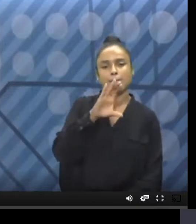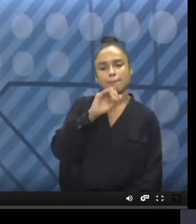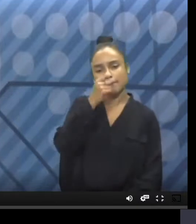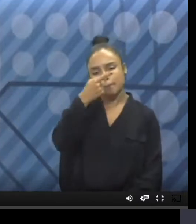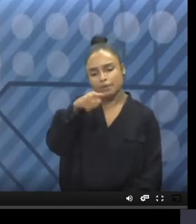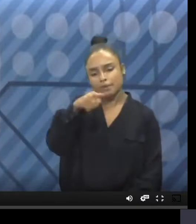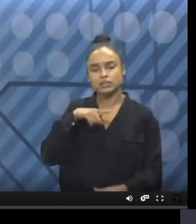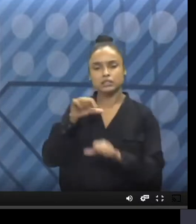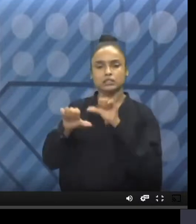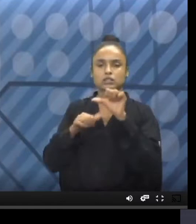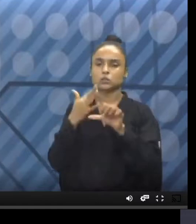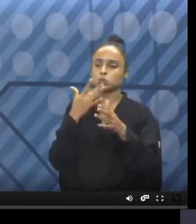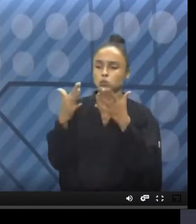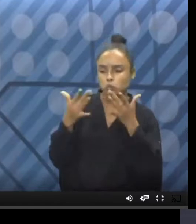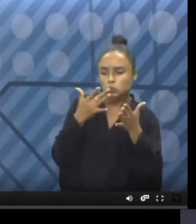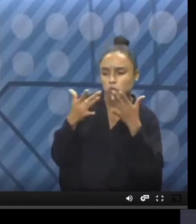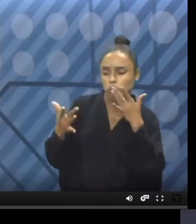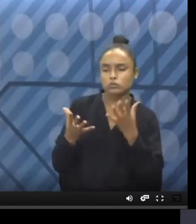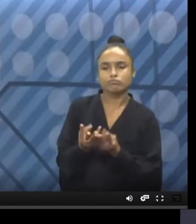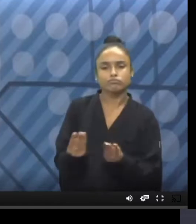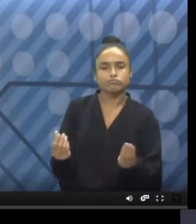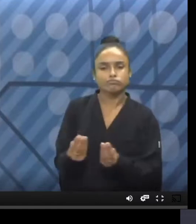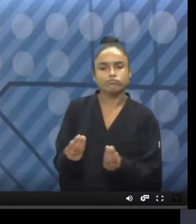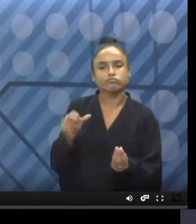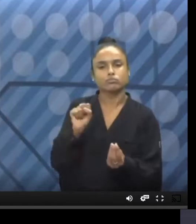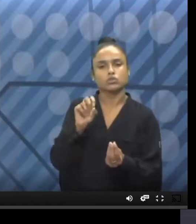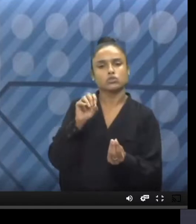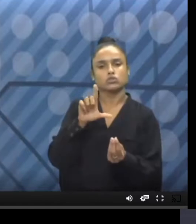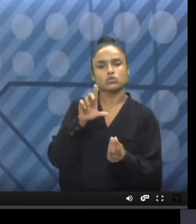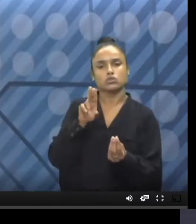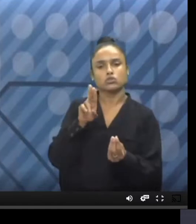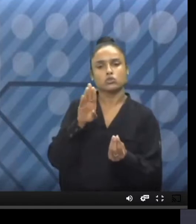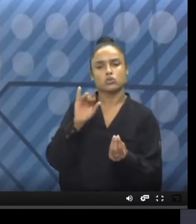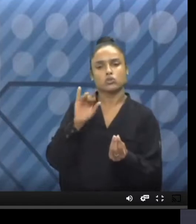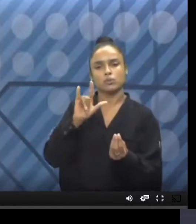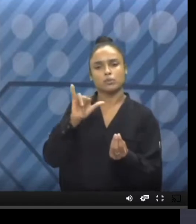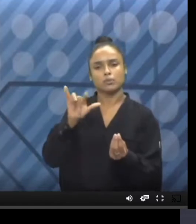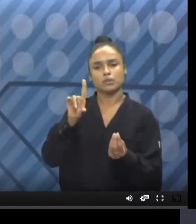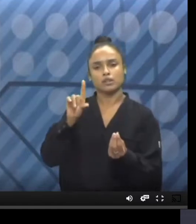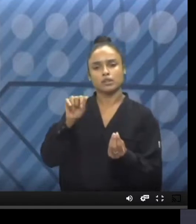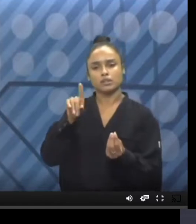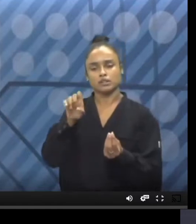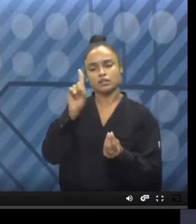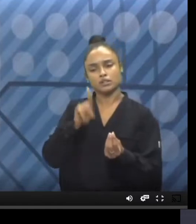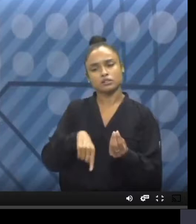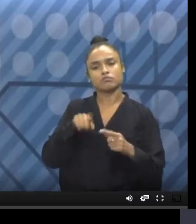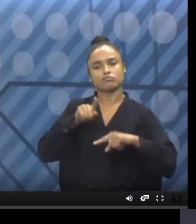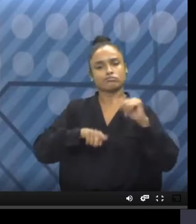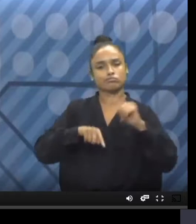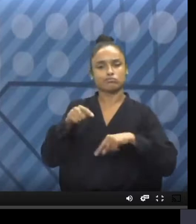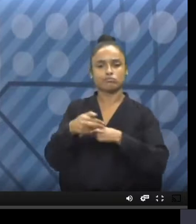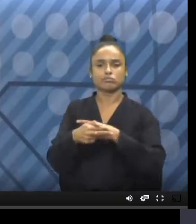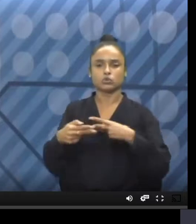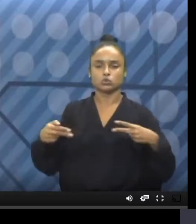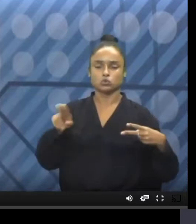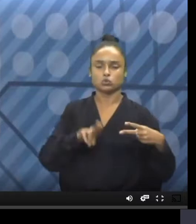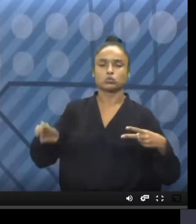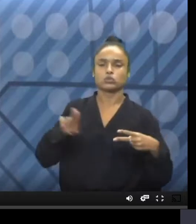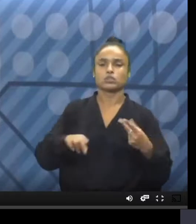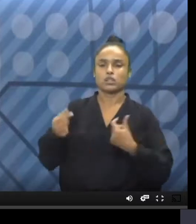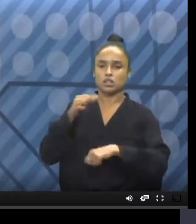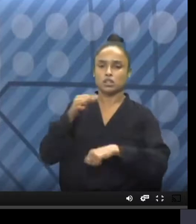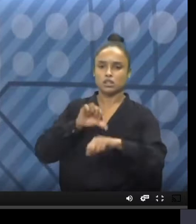de coloração, solubilidade. Nós vamos usar, então, algumas propriedades físicas da matéria para verificar,